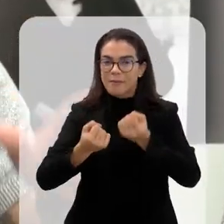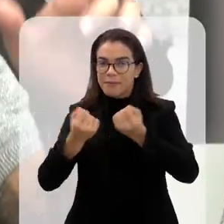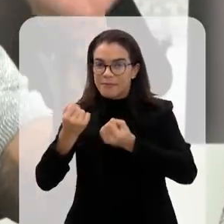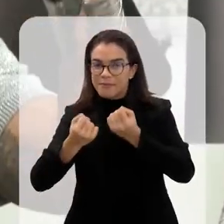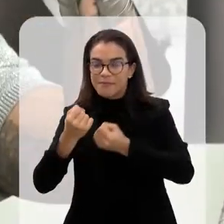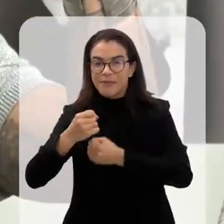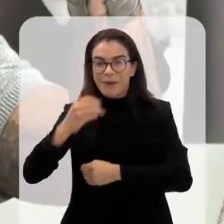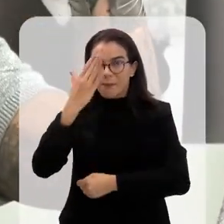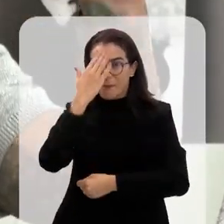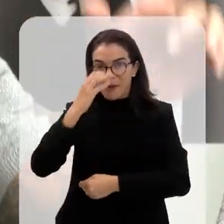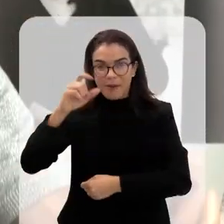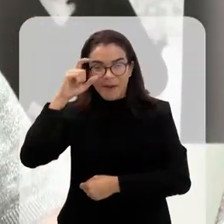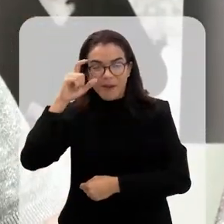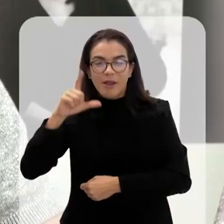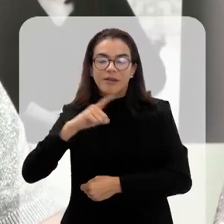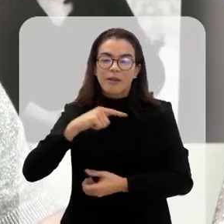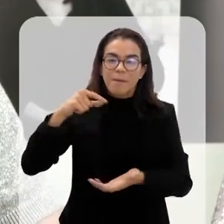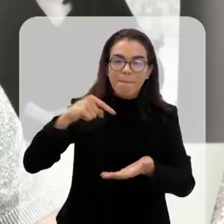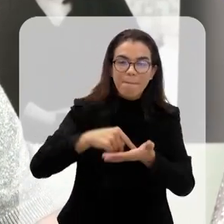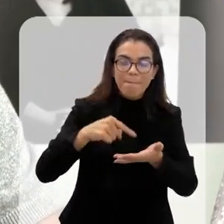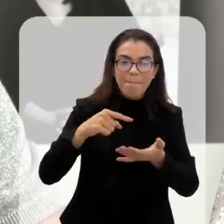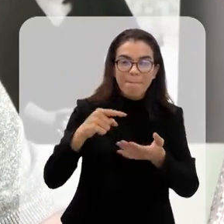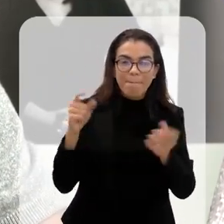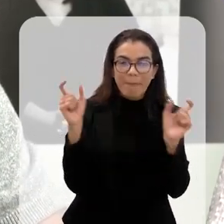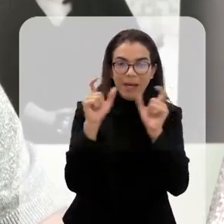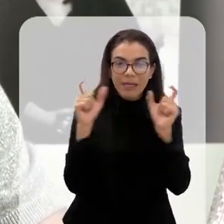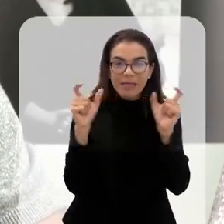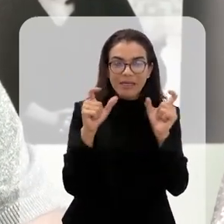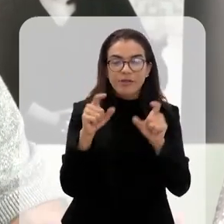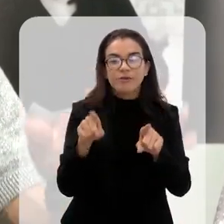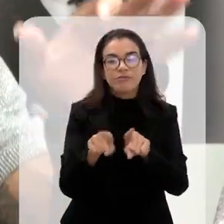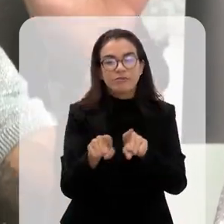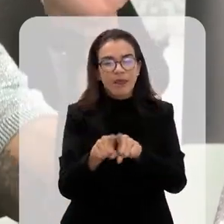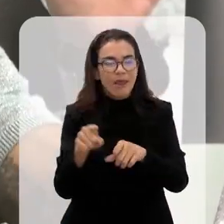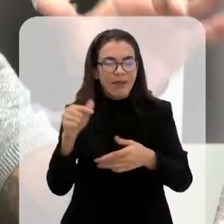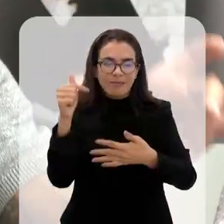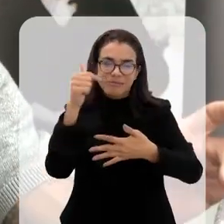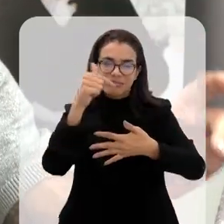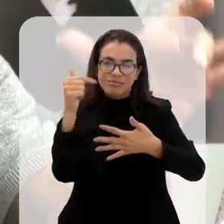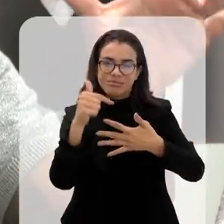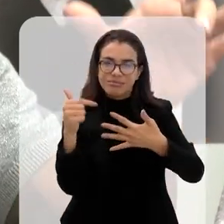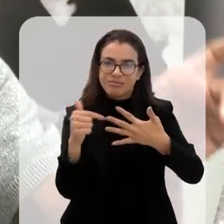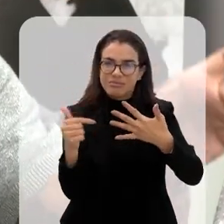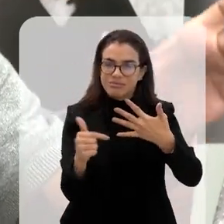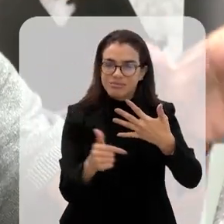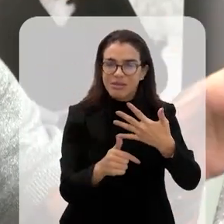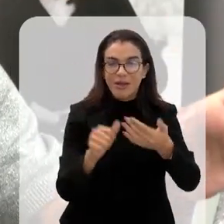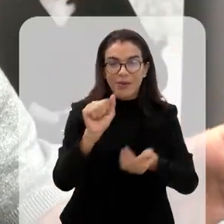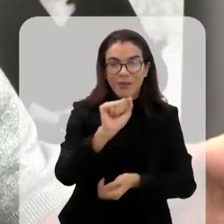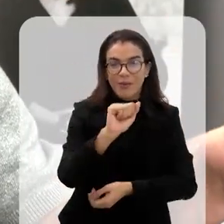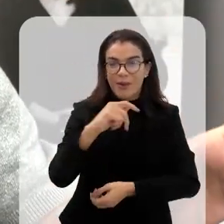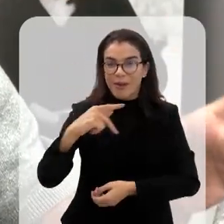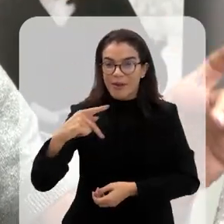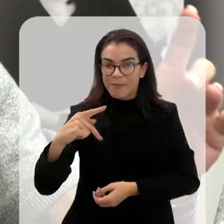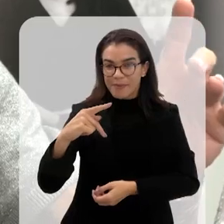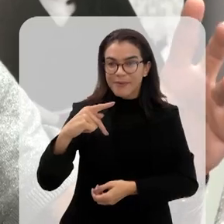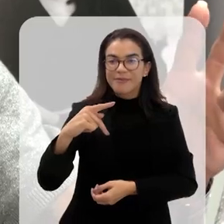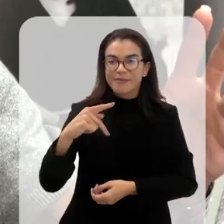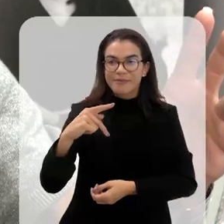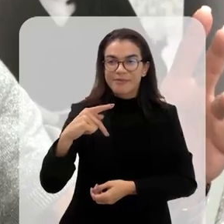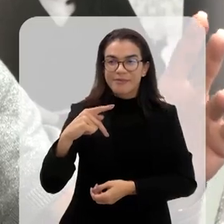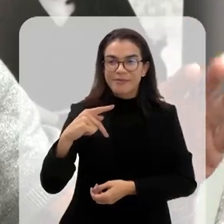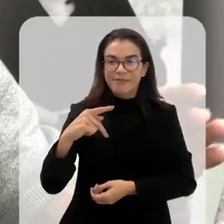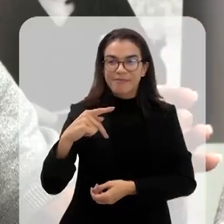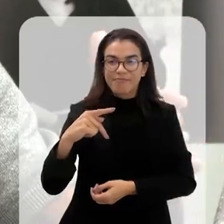da Penha, um botão do pânico, a solicitação de medidas protetivas. Você tem todos esses ícones no aplicativo que está